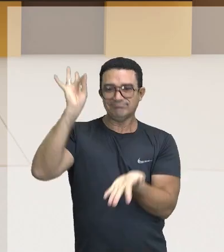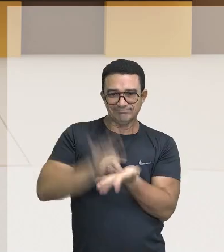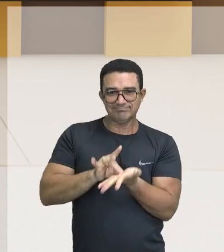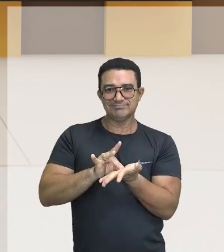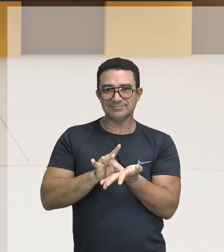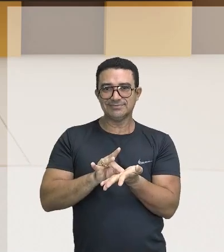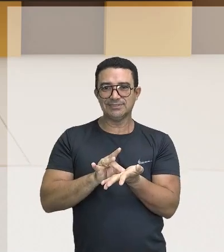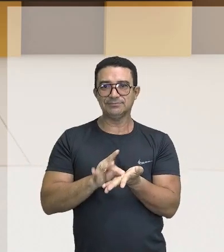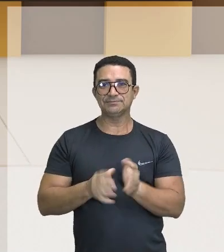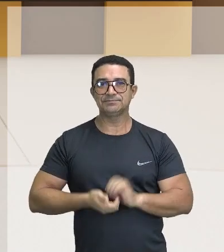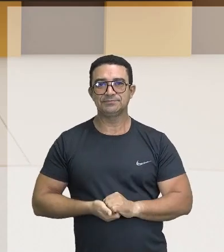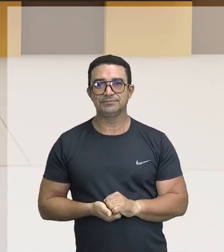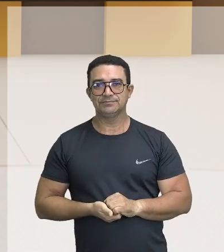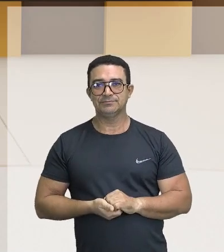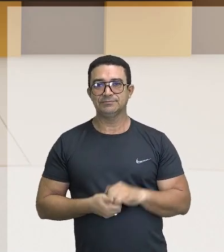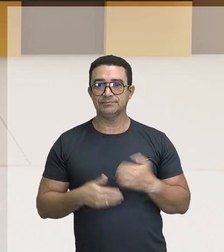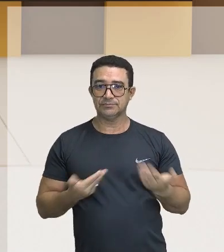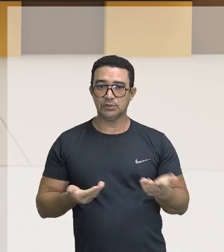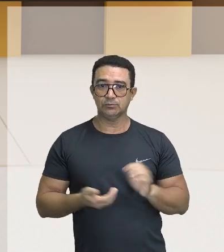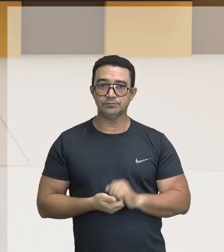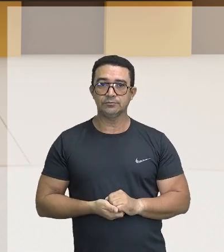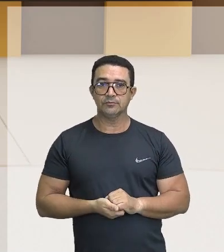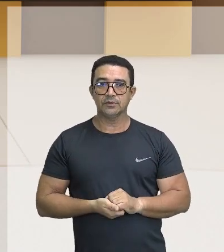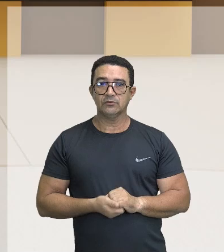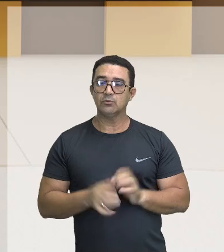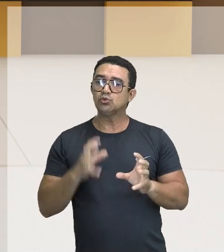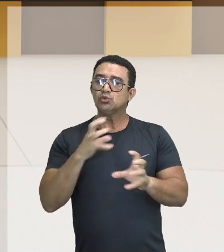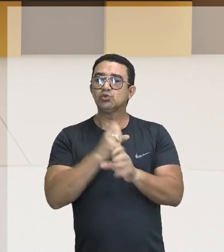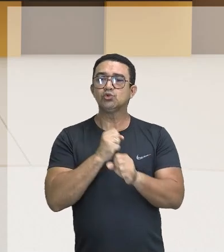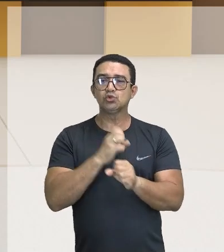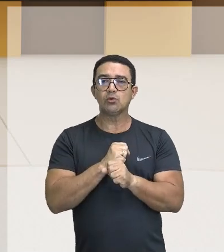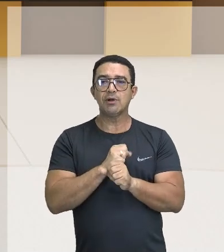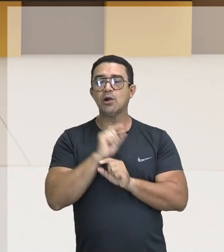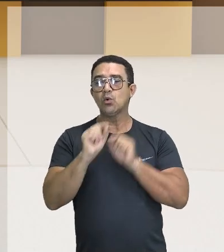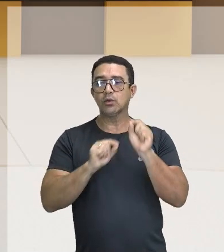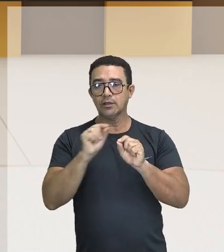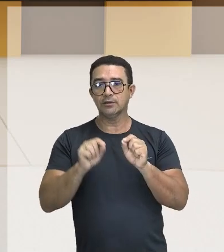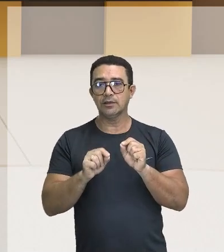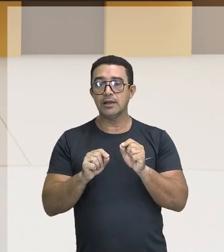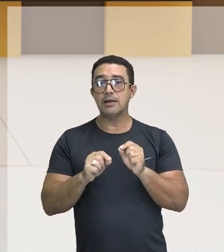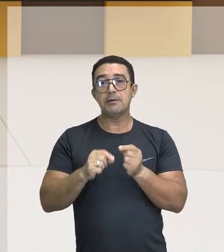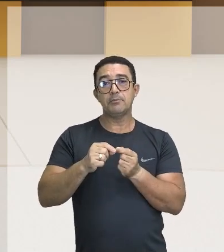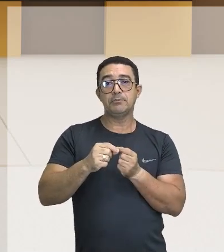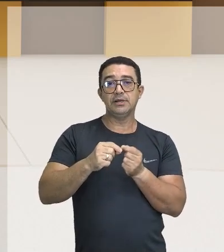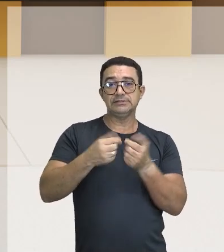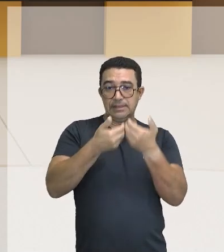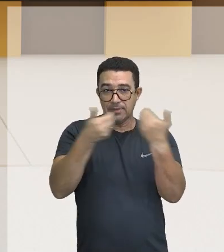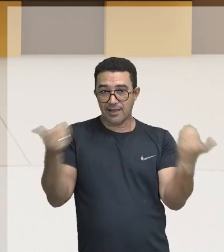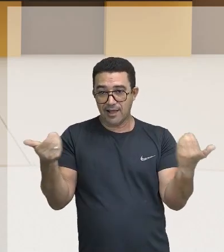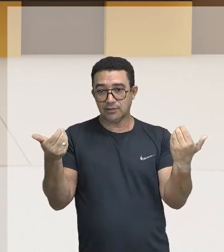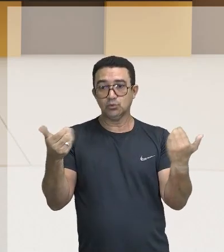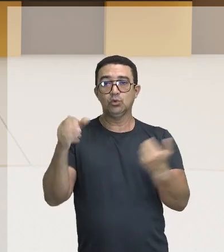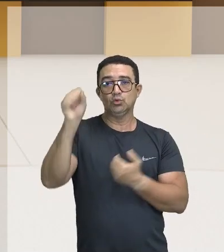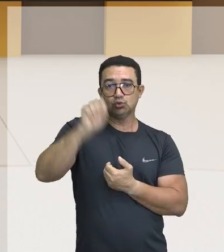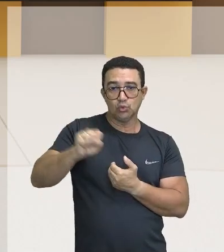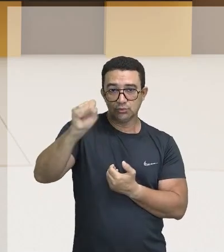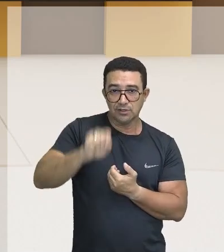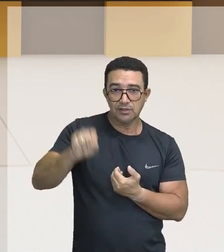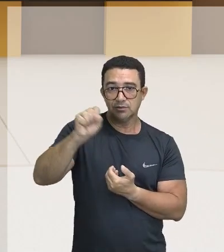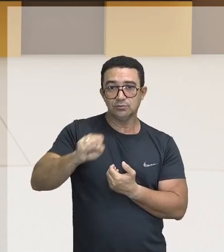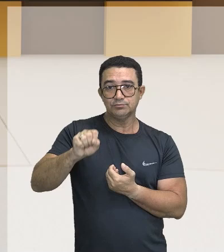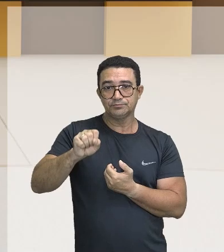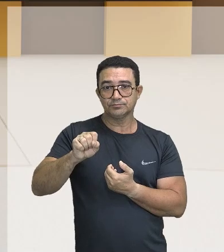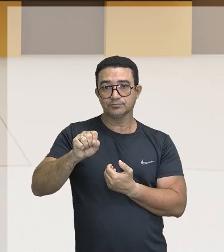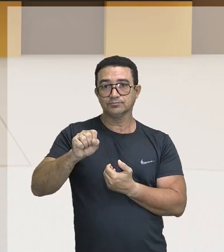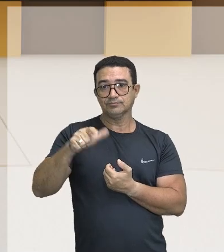isso que nós temos aqui o somatório. Então, nós vamos somar a primeiro, que é separado, mais o segundo solteiro, que é o